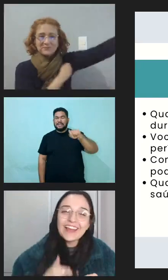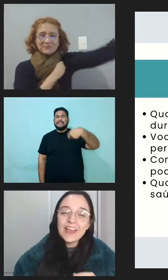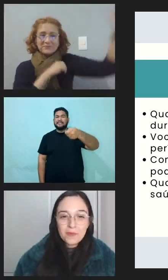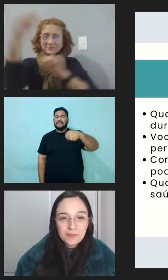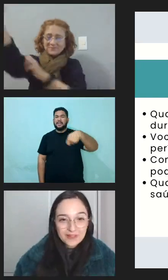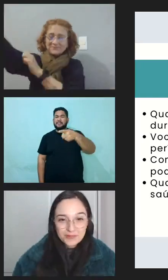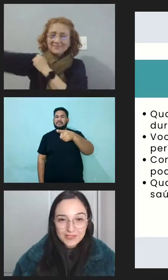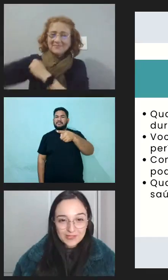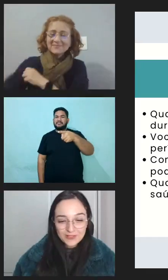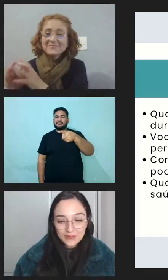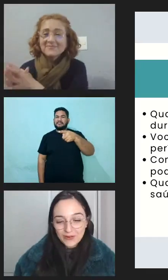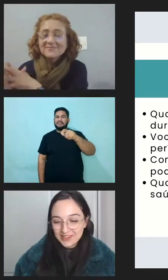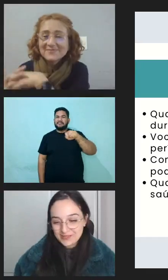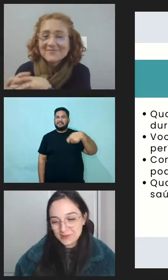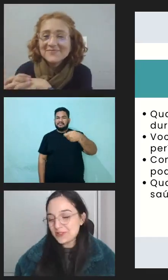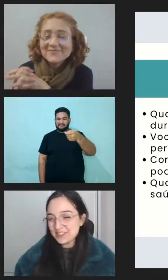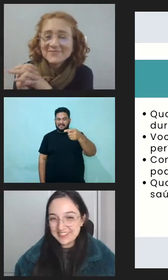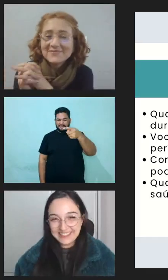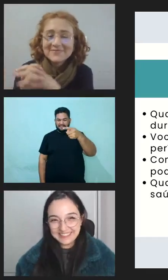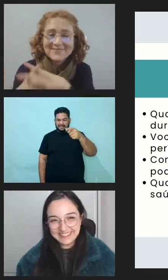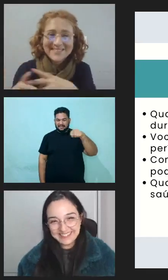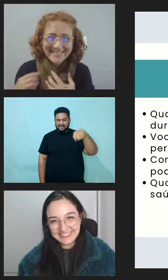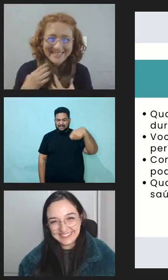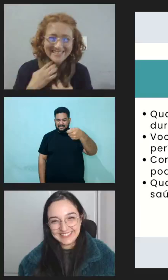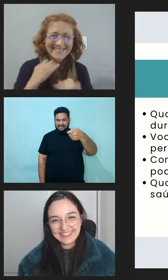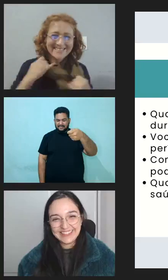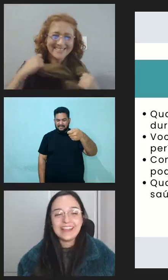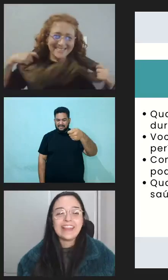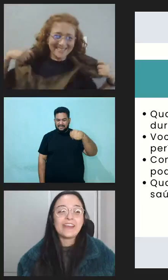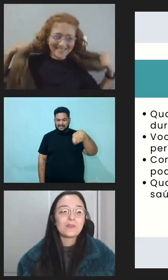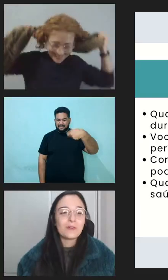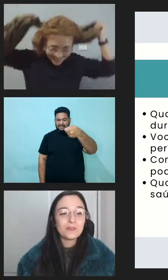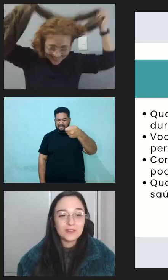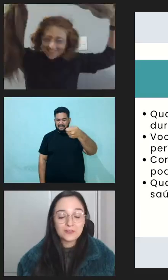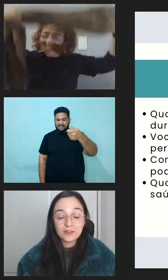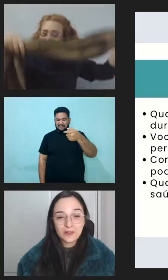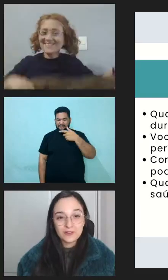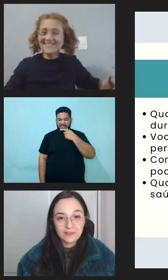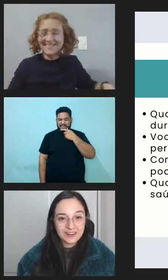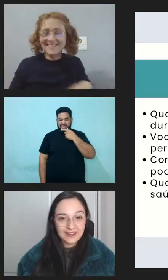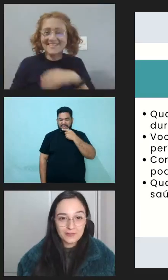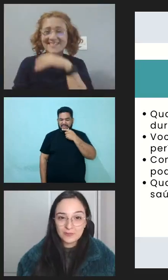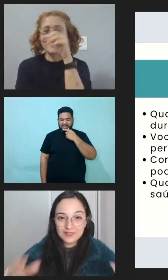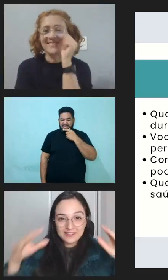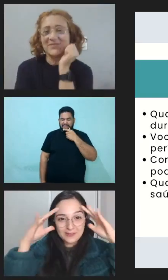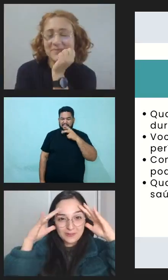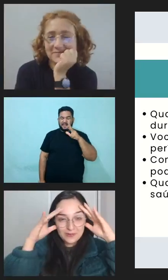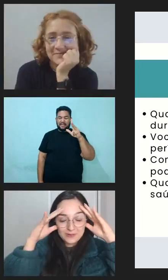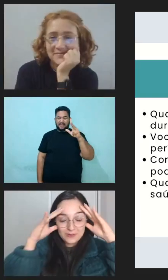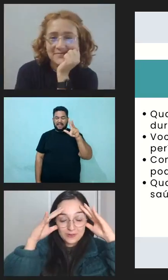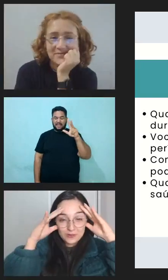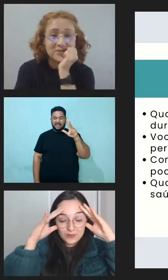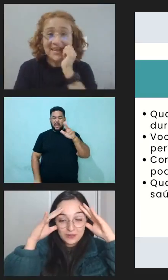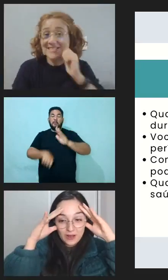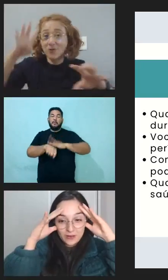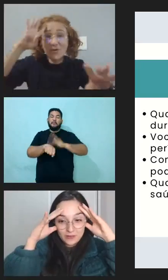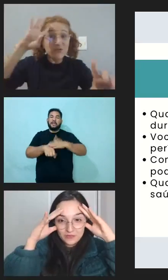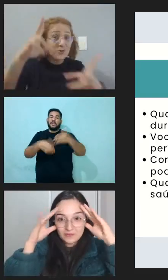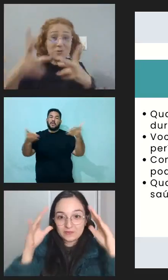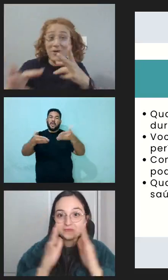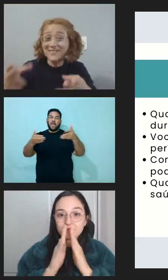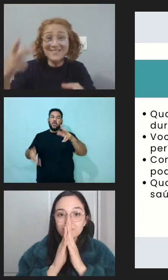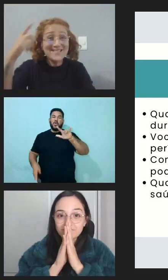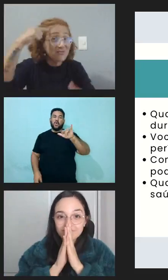Pode. É o momento das vitórias hoje. Eu tô ouvindo a Vitória falar e eu tô pensando, meu Deus, eu Tu sou tá assim, meu igual. Deus, eu